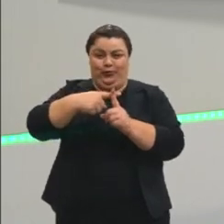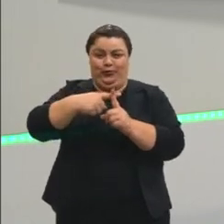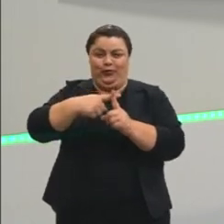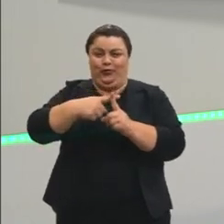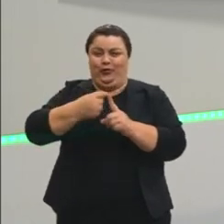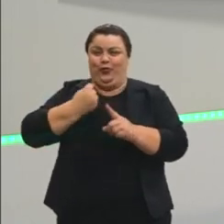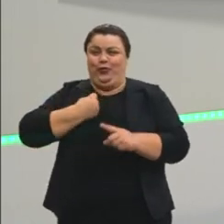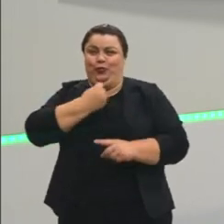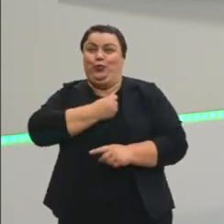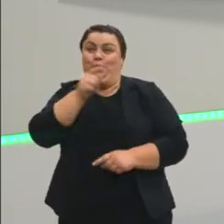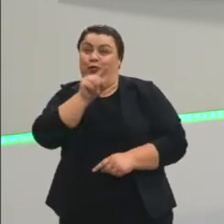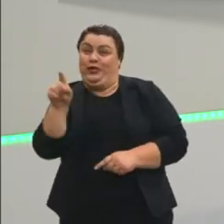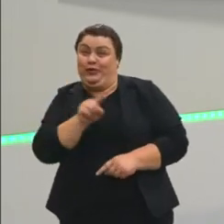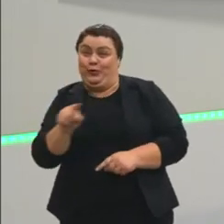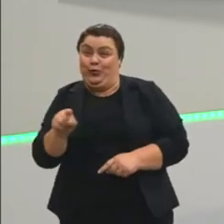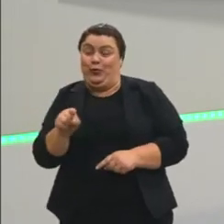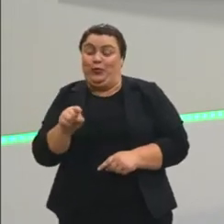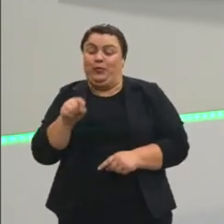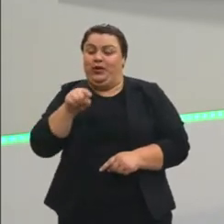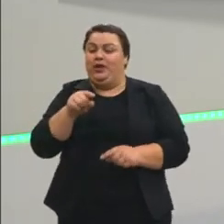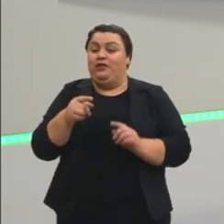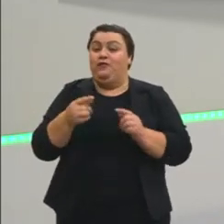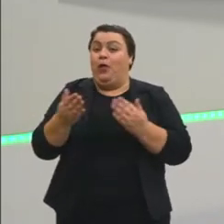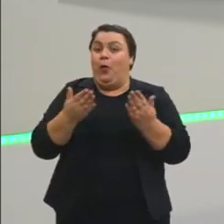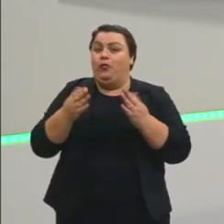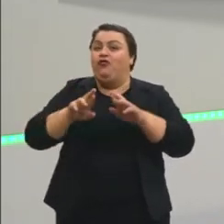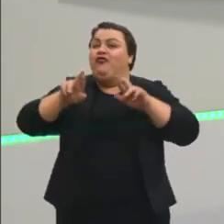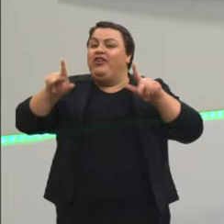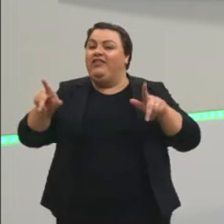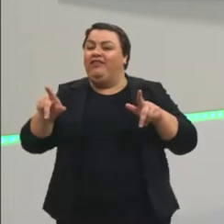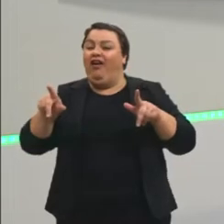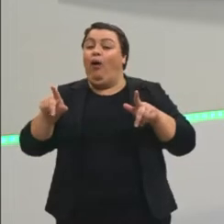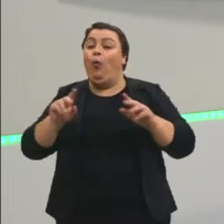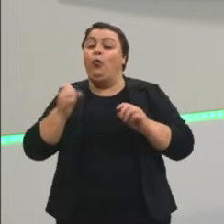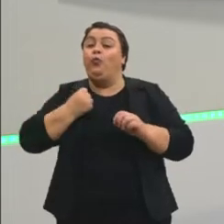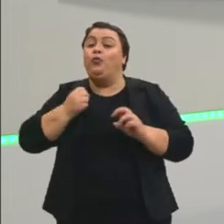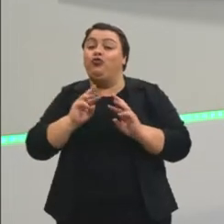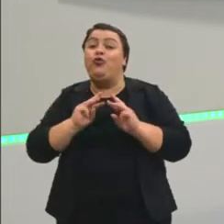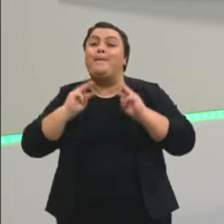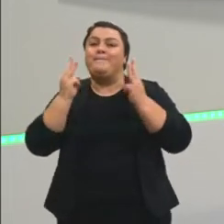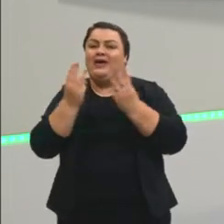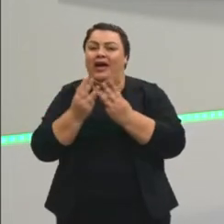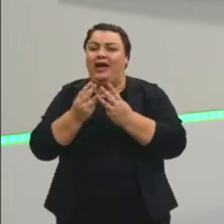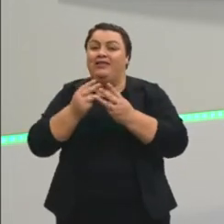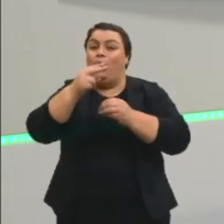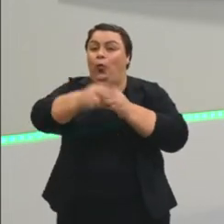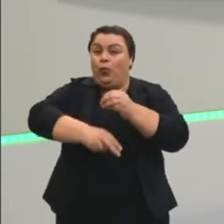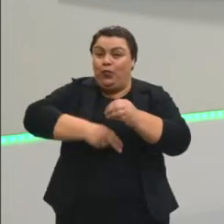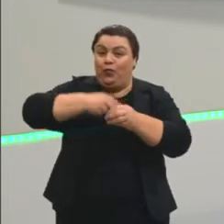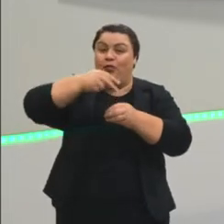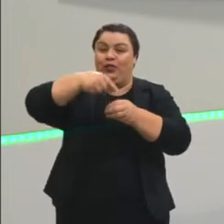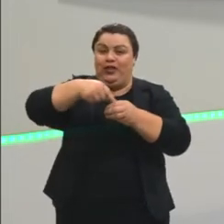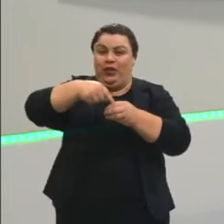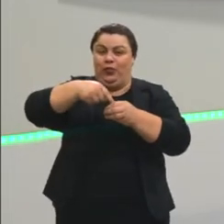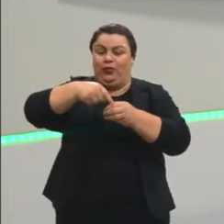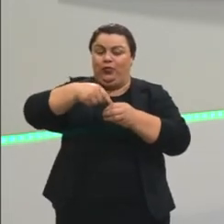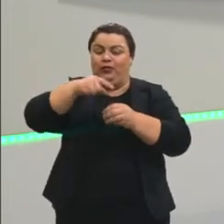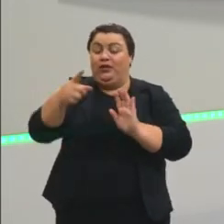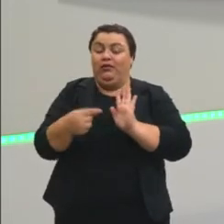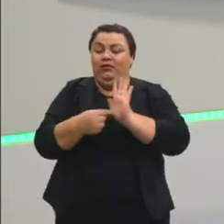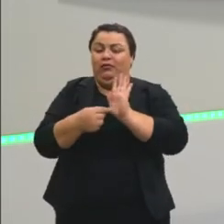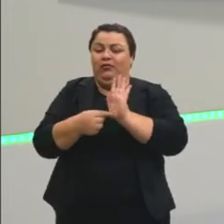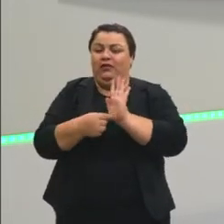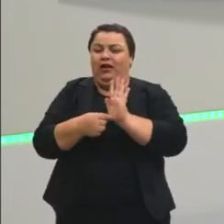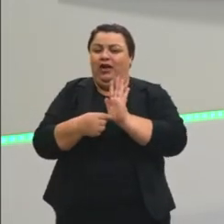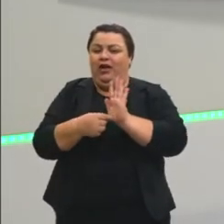morei eles vão ser diferença assim pelo número de massa ou neutro não é preciso apresentar todos esses iguais ele é o mesmo ele é